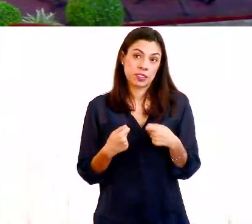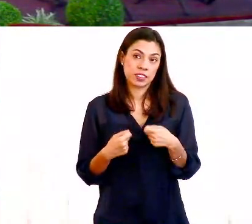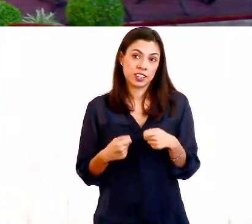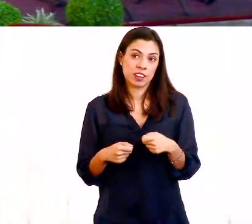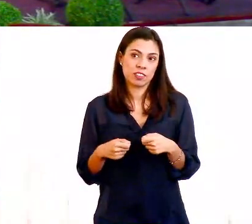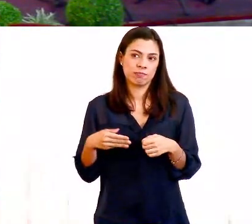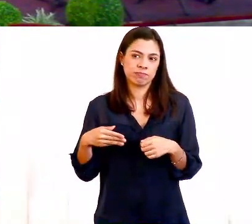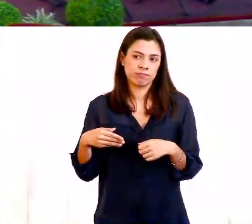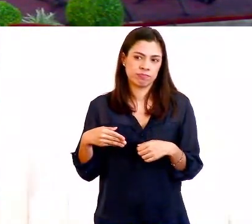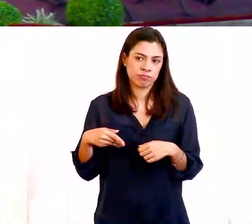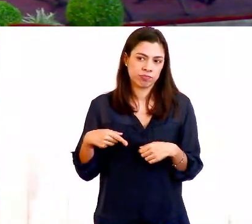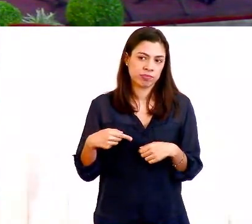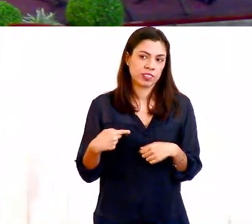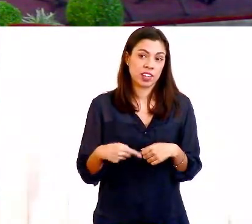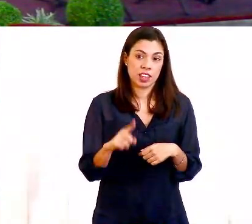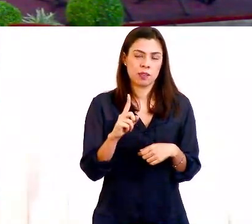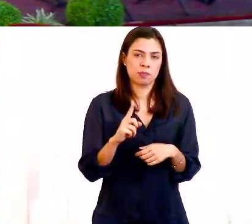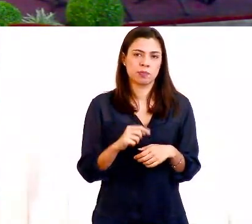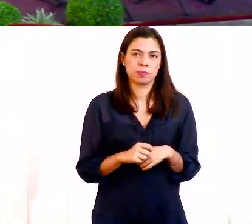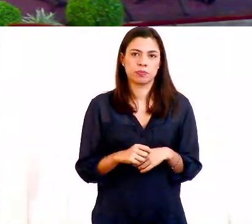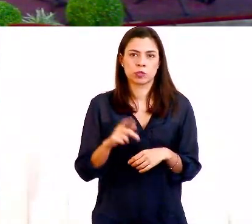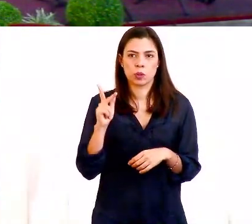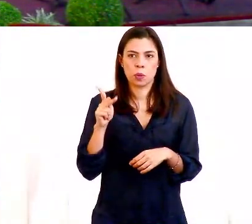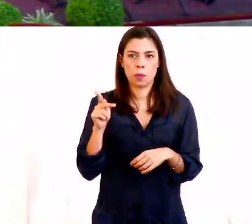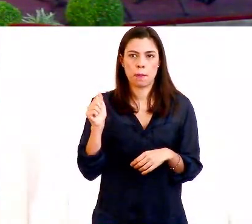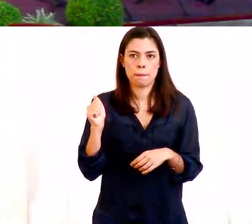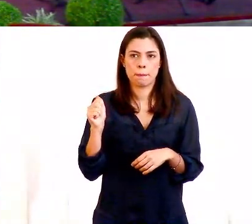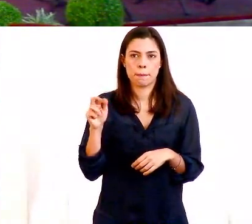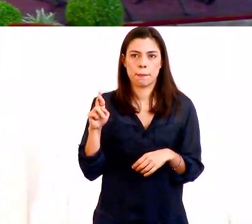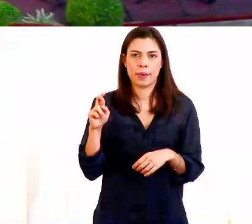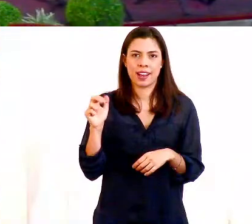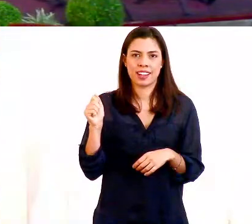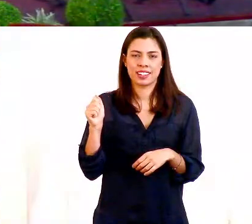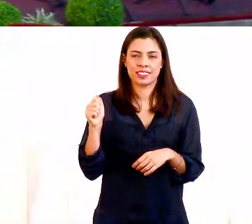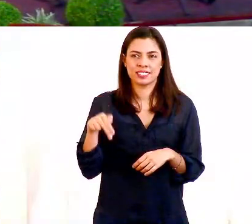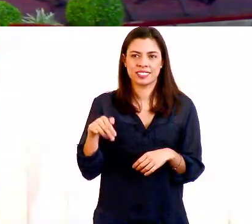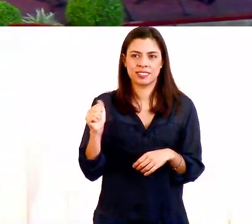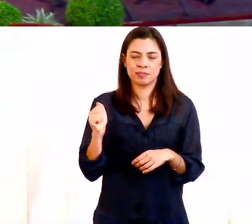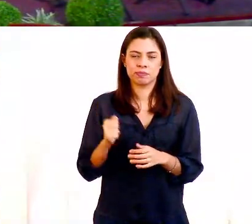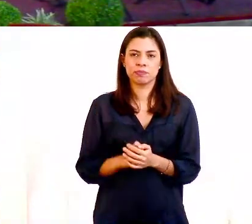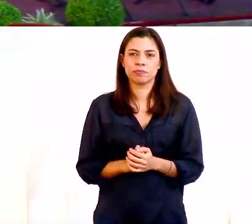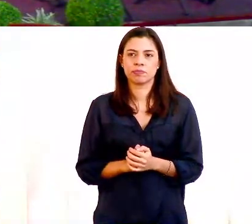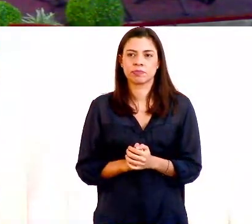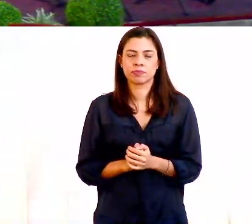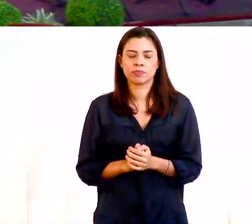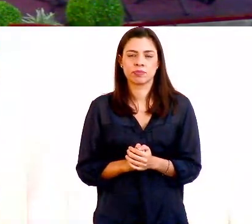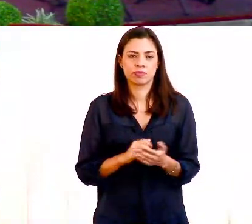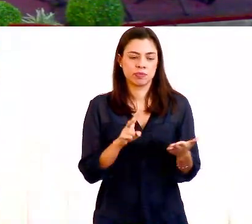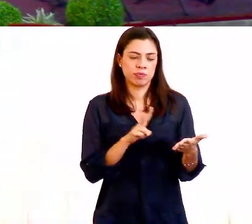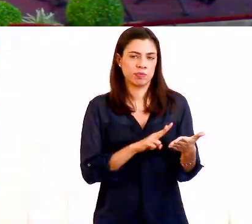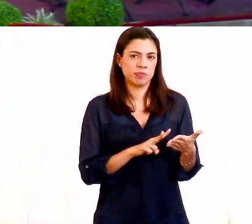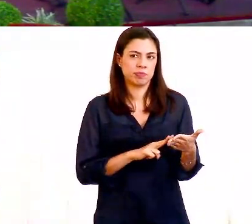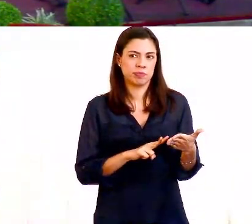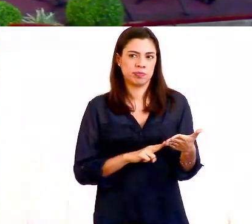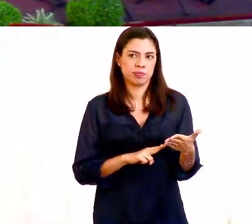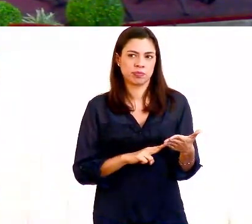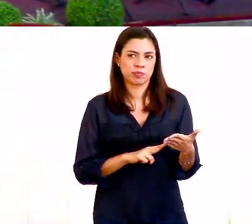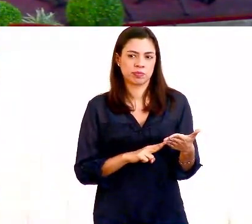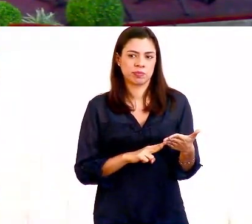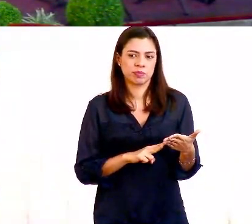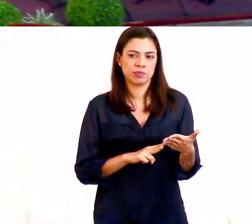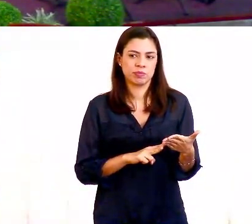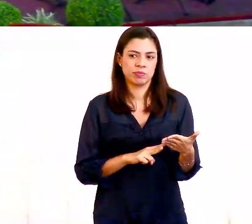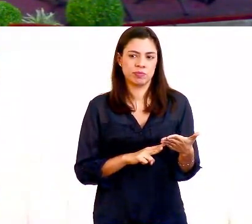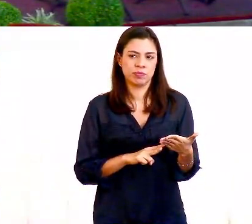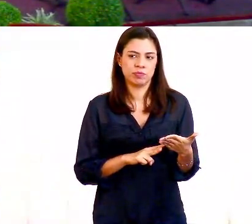com o meu presbitério lá no Paraná e eu retornei para lá. Vamos ler a palavra de Deus nesta manhã, meus irmãos e irmãs,